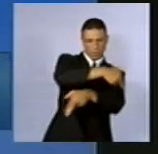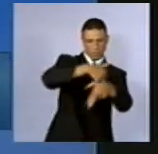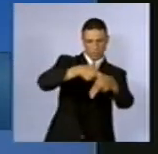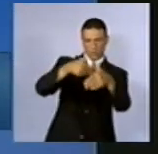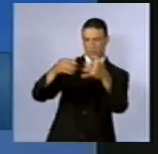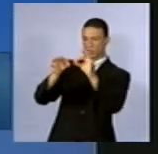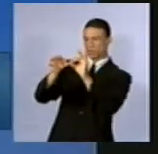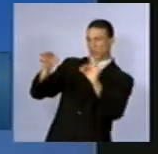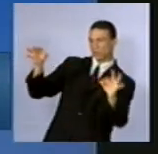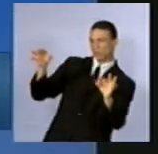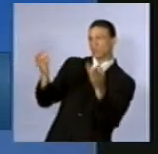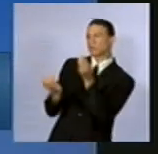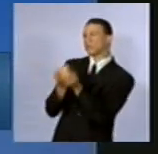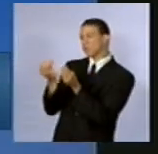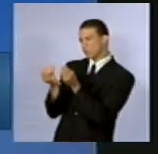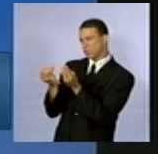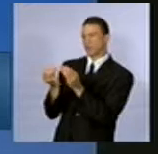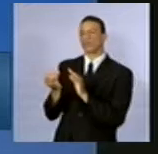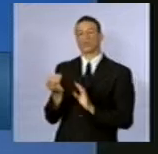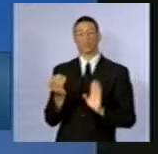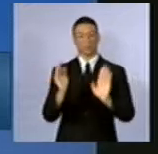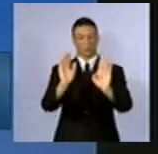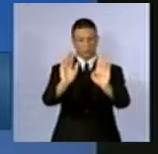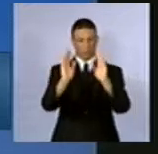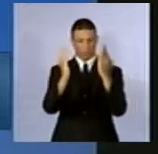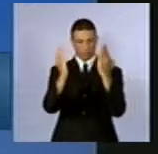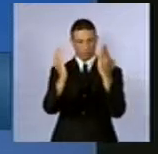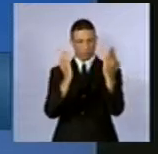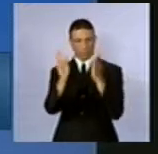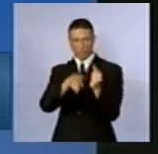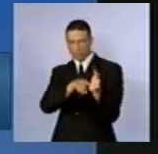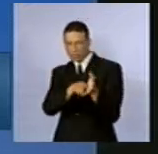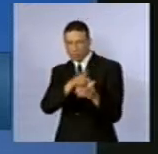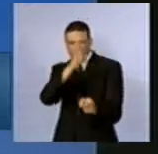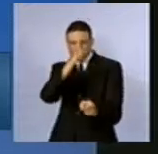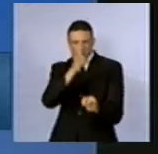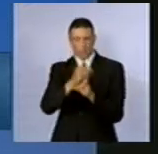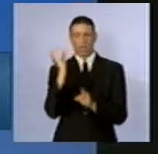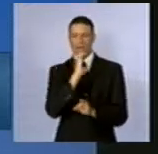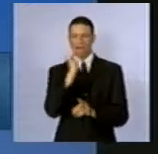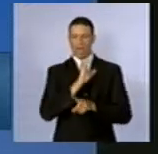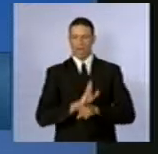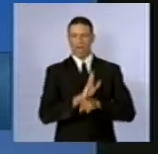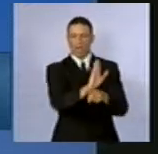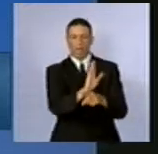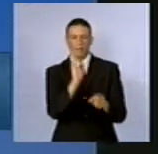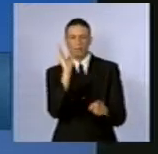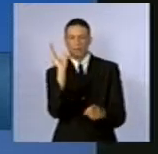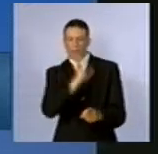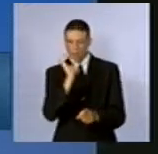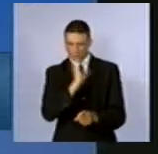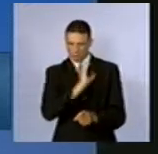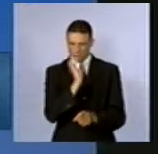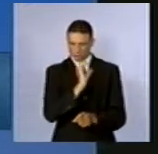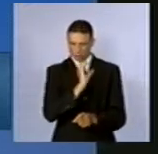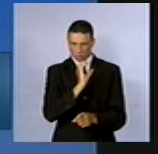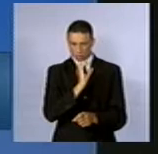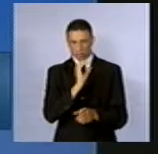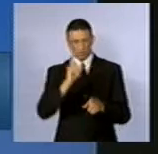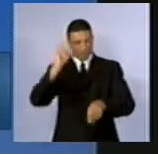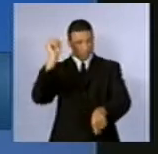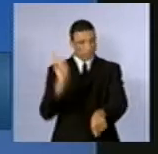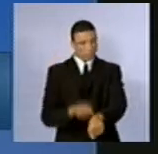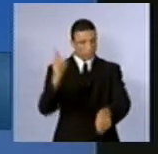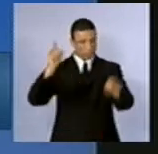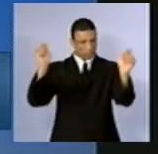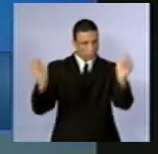a primeira análise que foi feita, para nós a mais direta, que seria o atendimento imediato, né? É possível atender limites mais restritivos